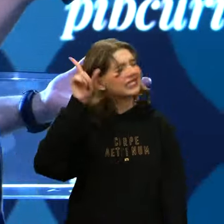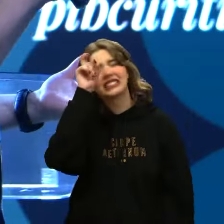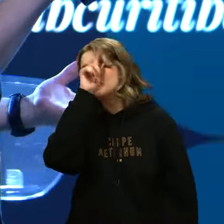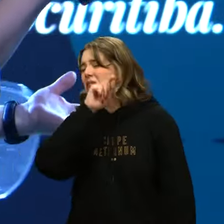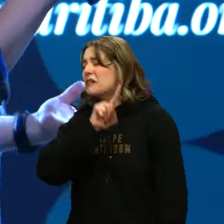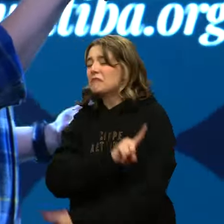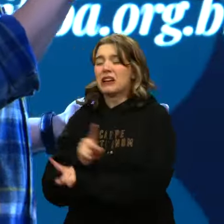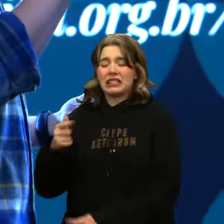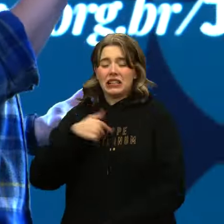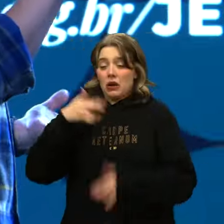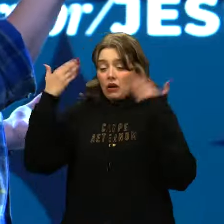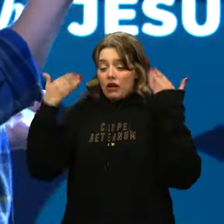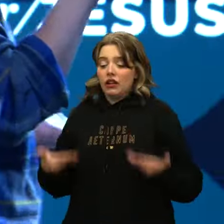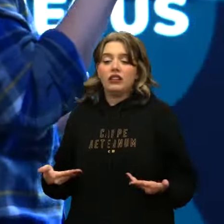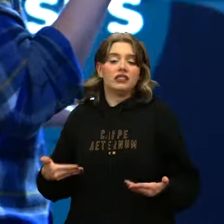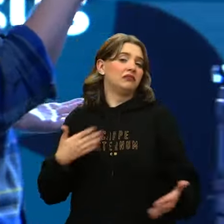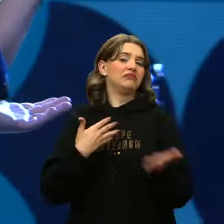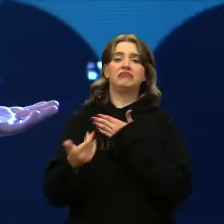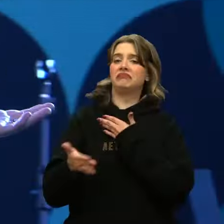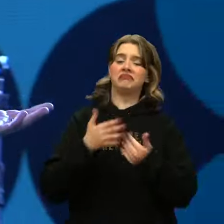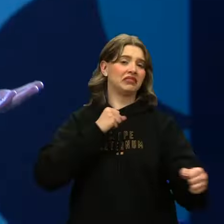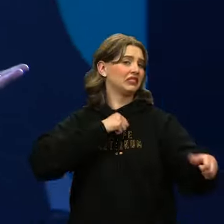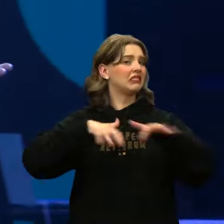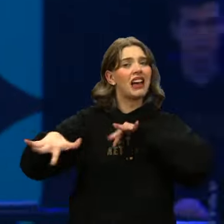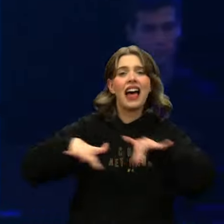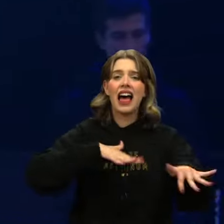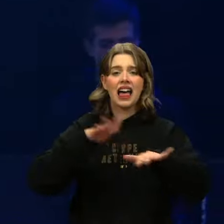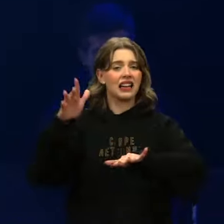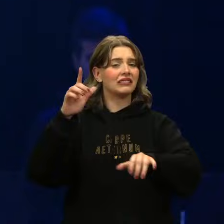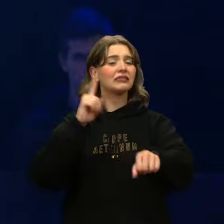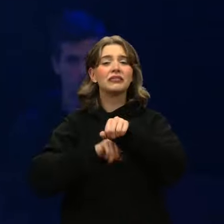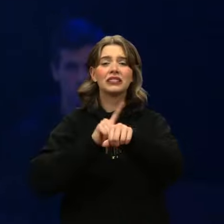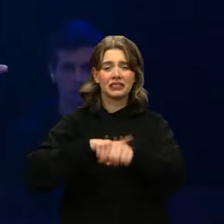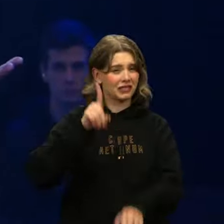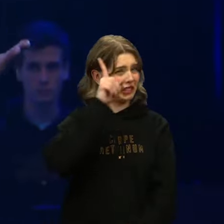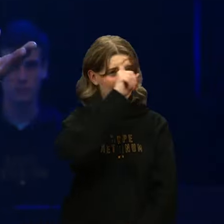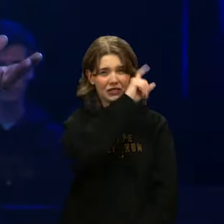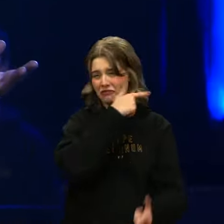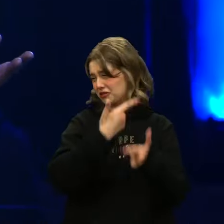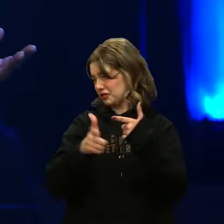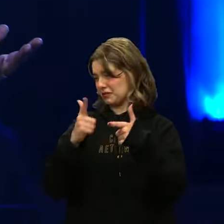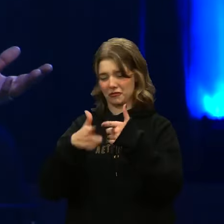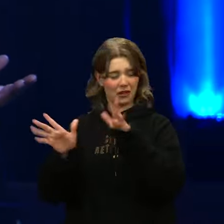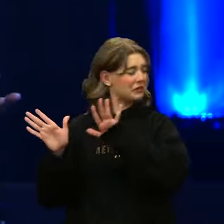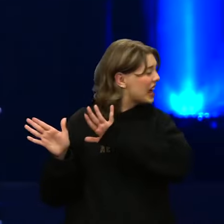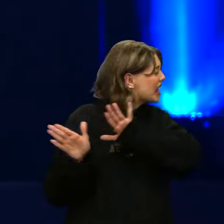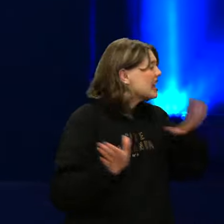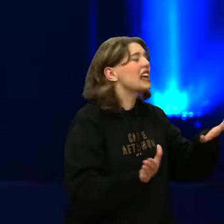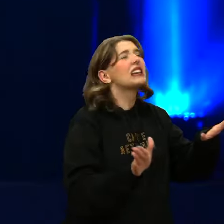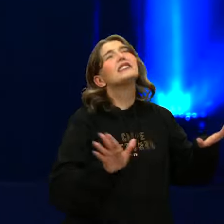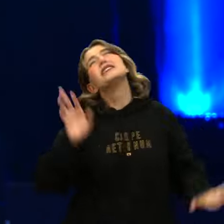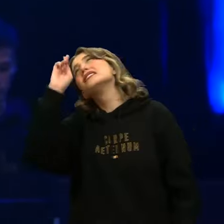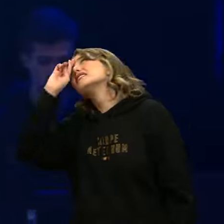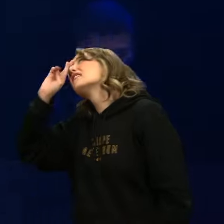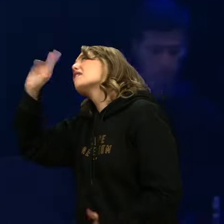aqui, independente dos tremores, independente daquilo que eu estou passando, Senhor, me